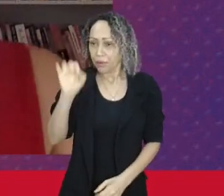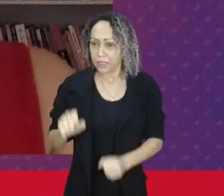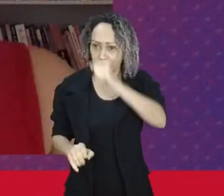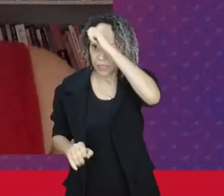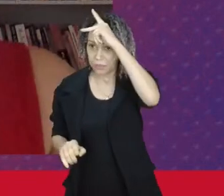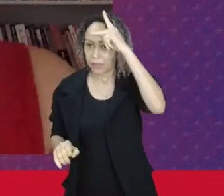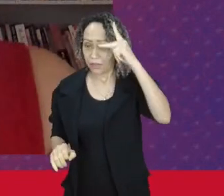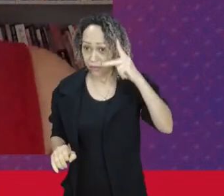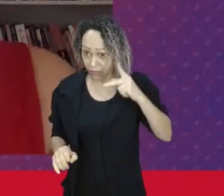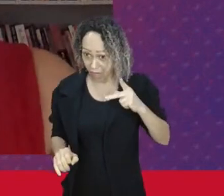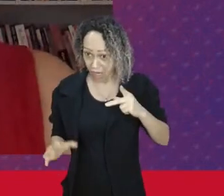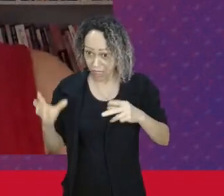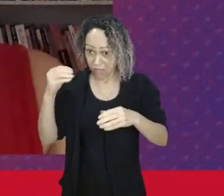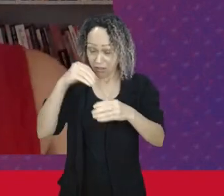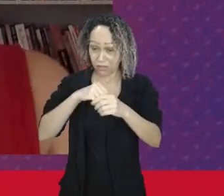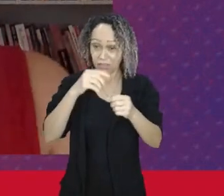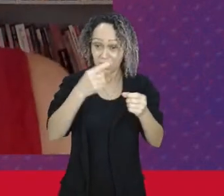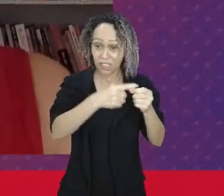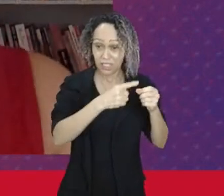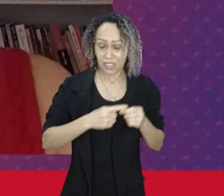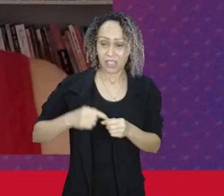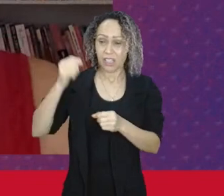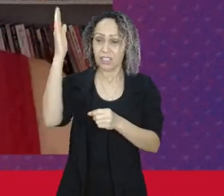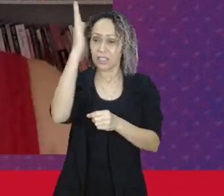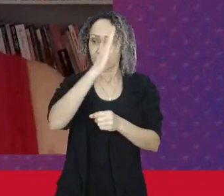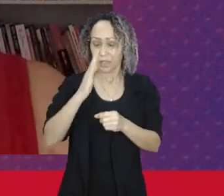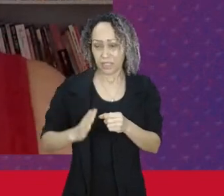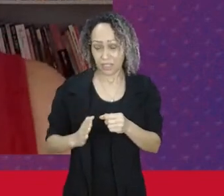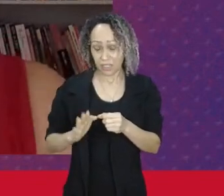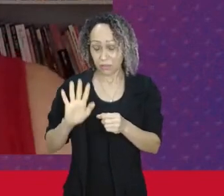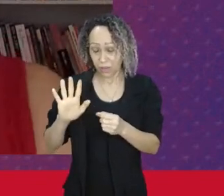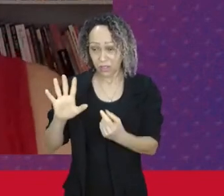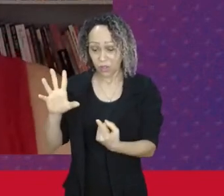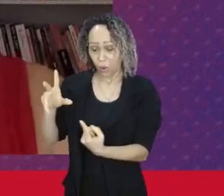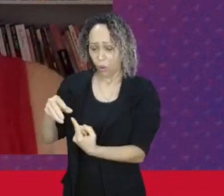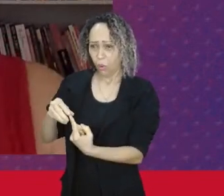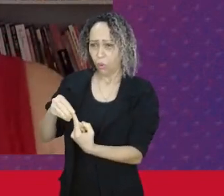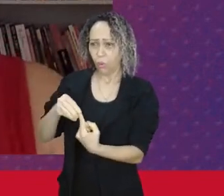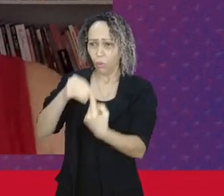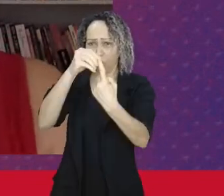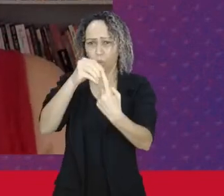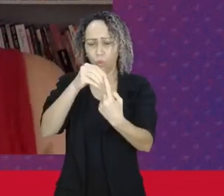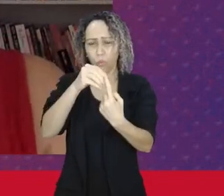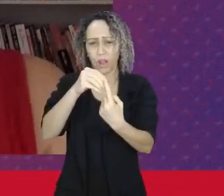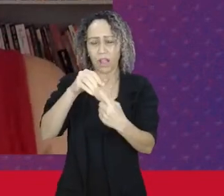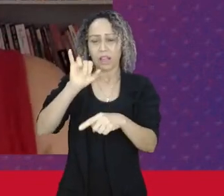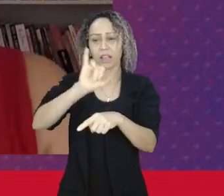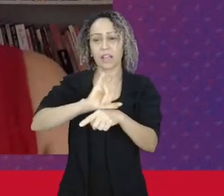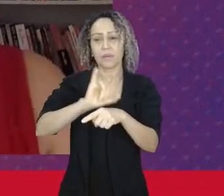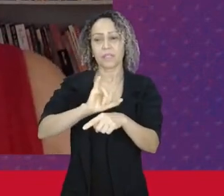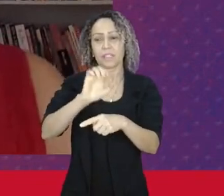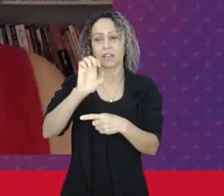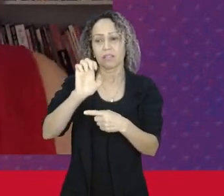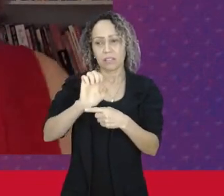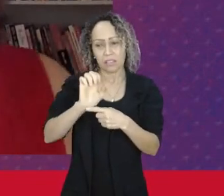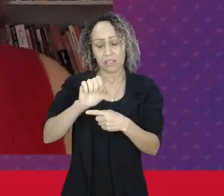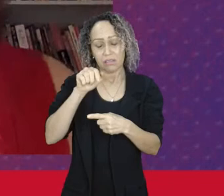nas cidades brasileiras, sendo que só uma prefeita em uma capital de estado. Mesmo